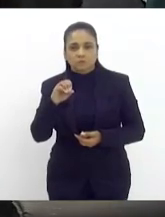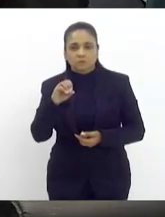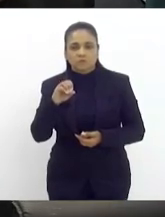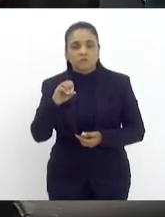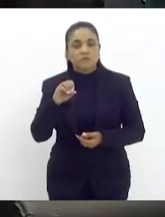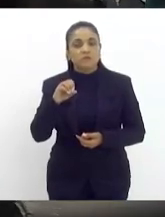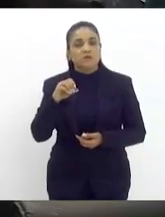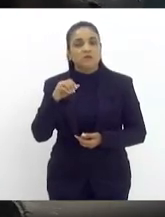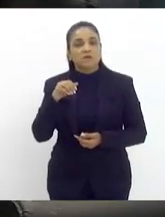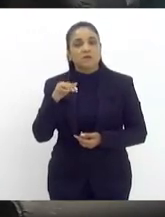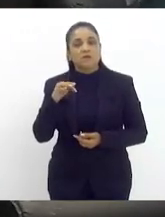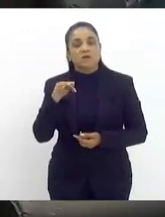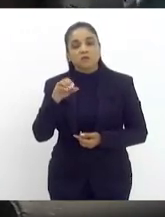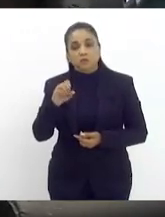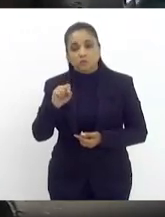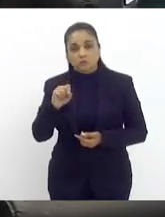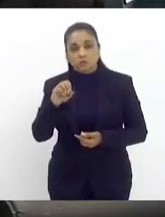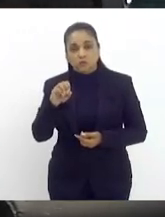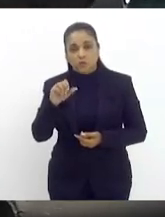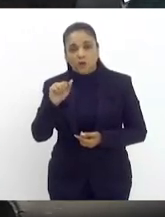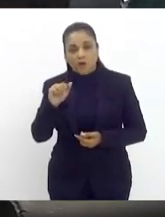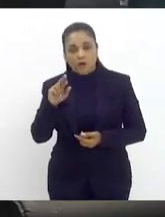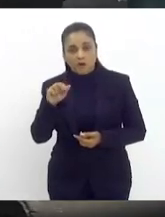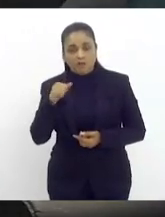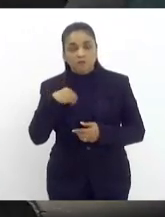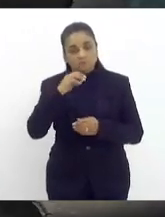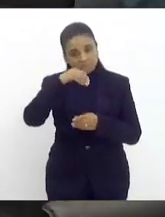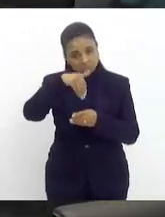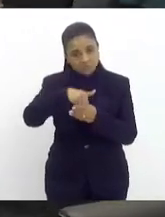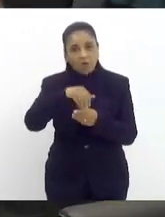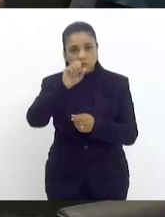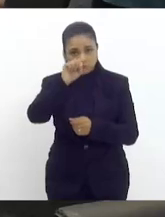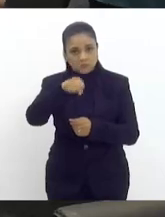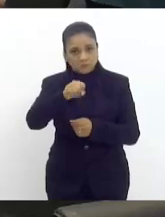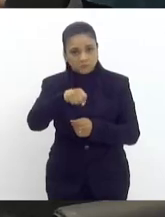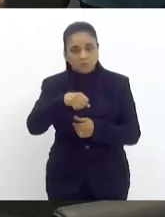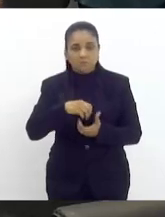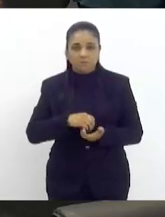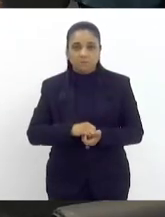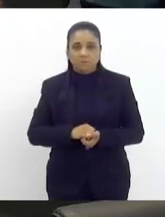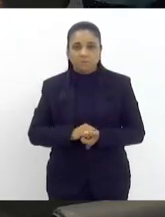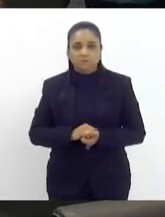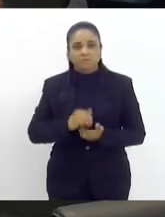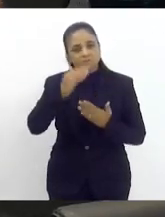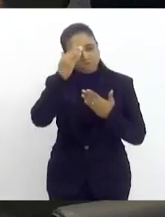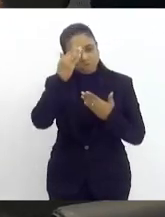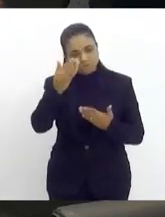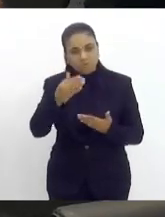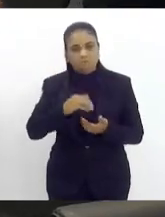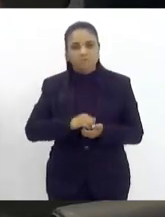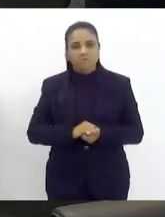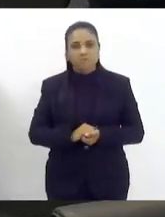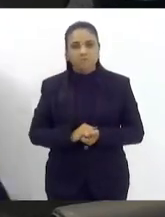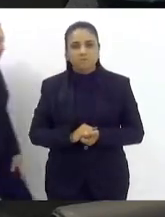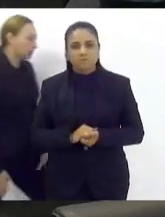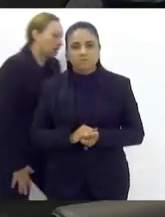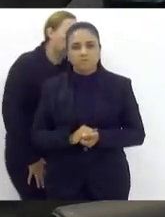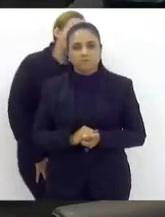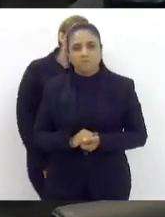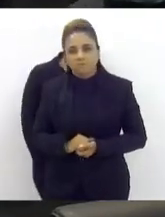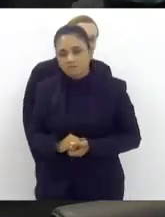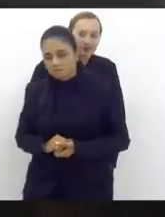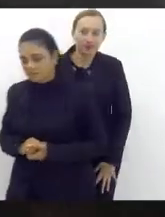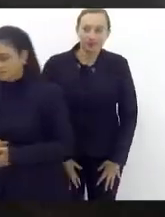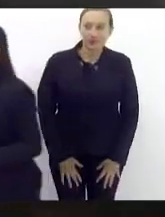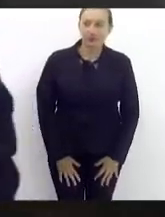Deputado Felipe Voto Soares. Sim. Voto sim, presidente. Voto sim. Obrigada, deputado. Deputado,